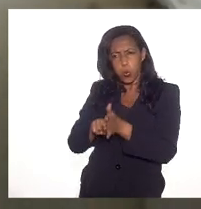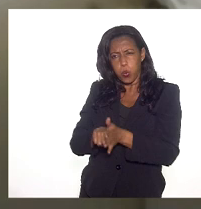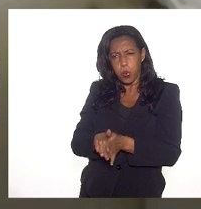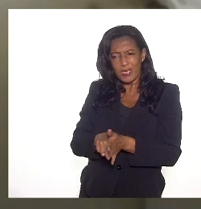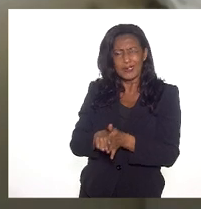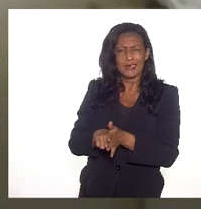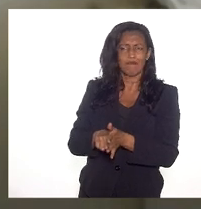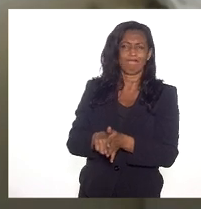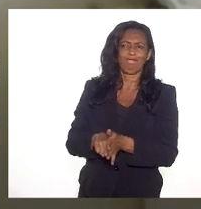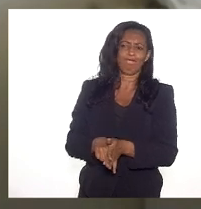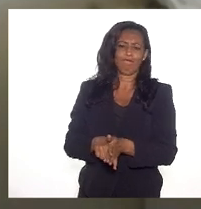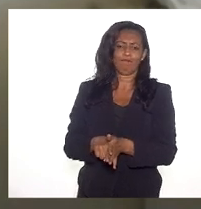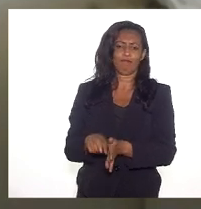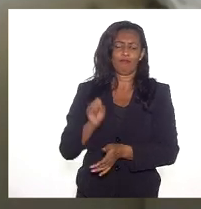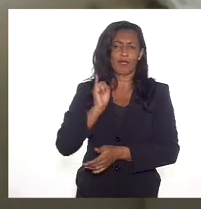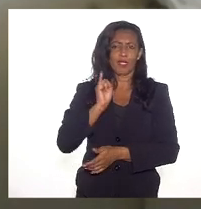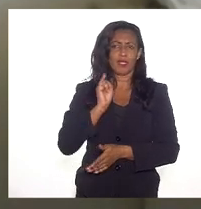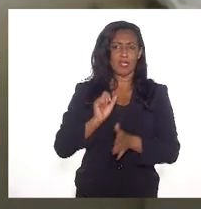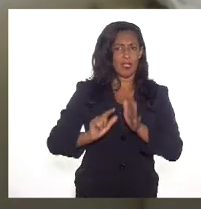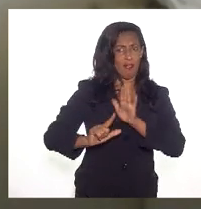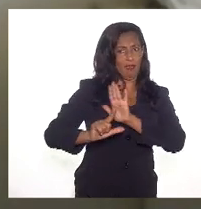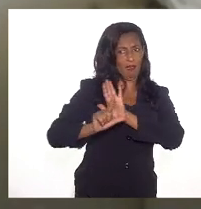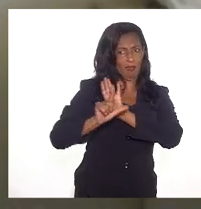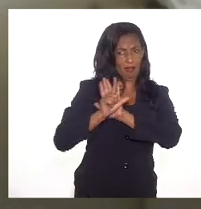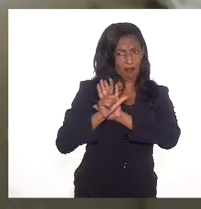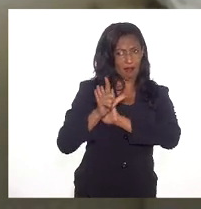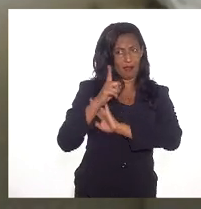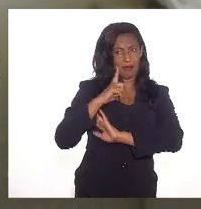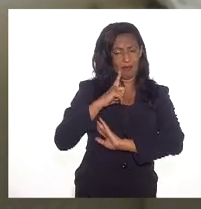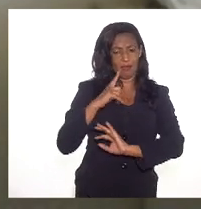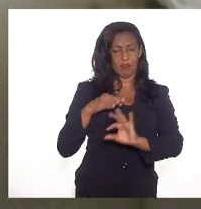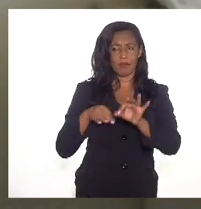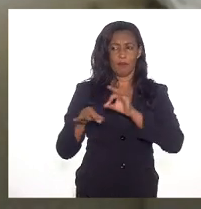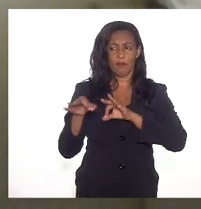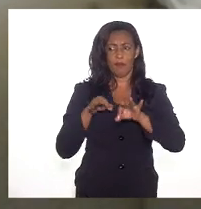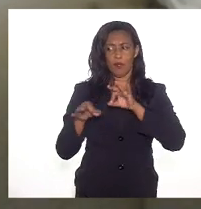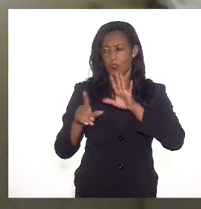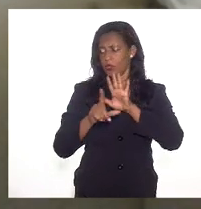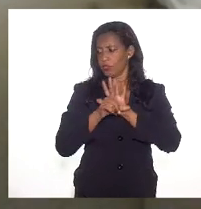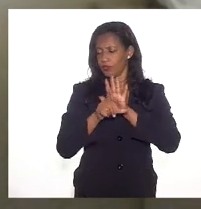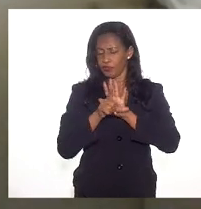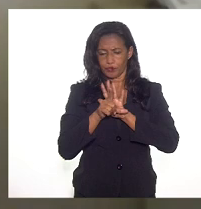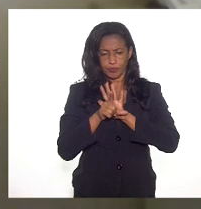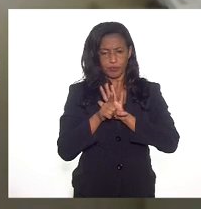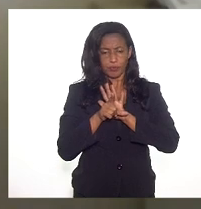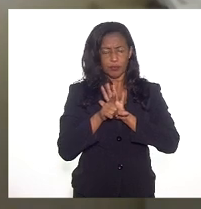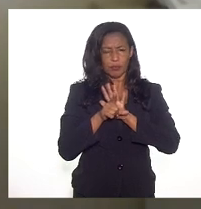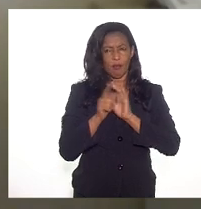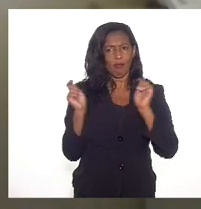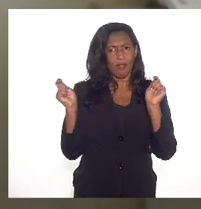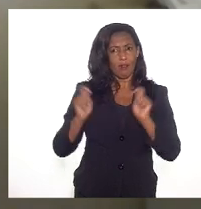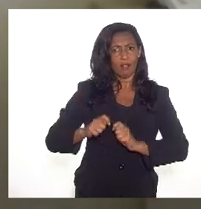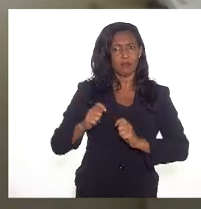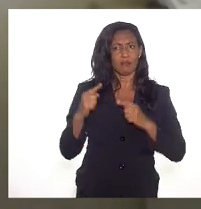aspecto, se a lei existente com esse projeto de lei são compatíveis. Né? Porque